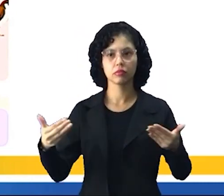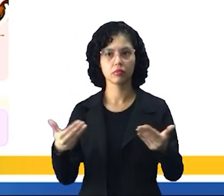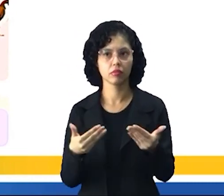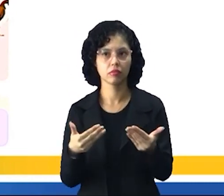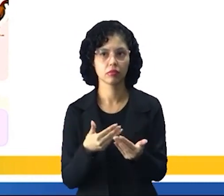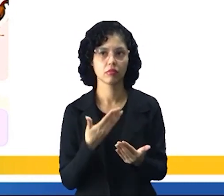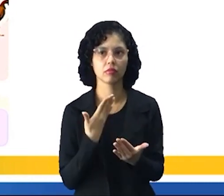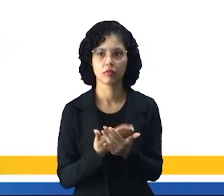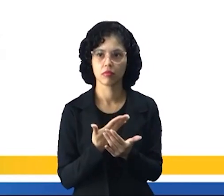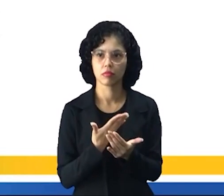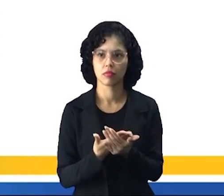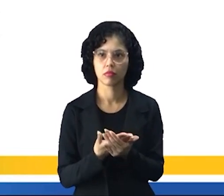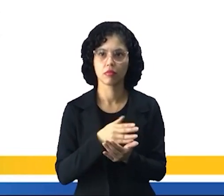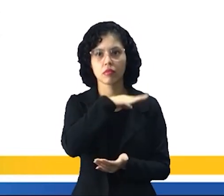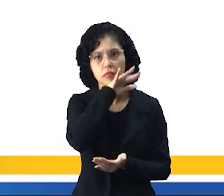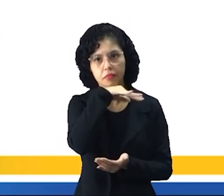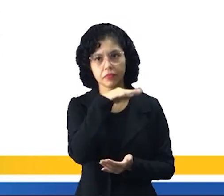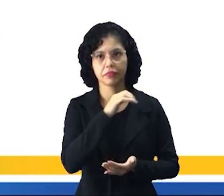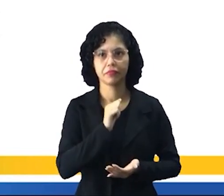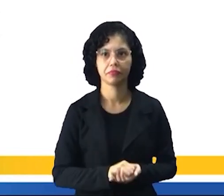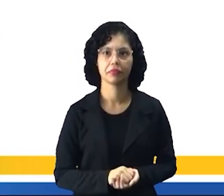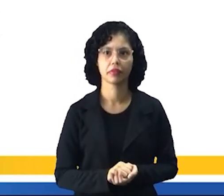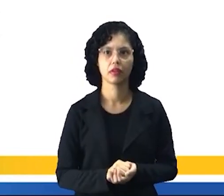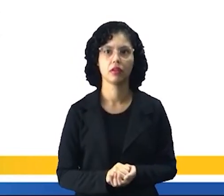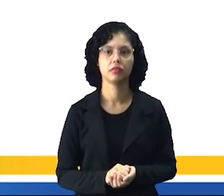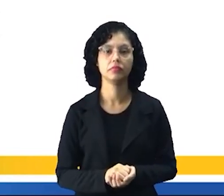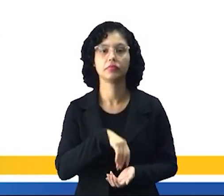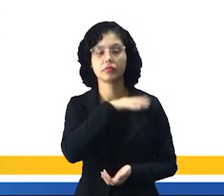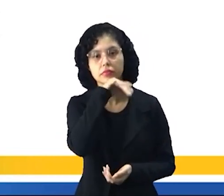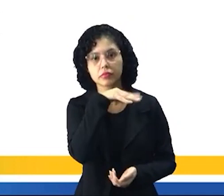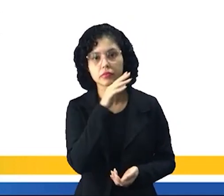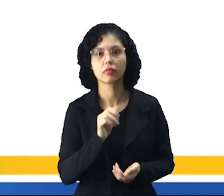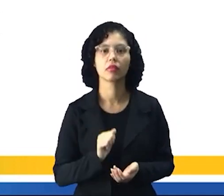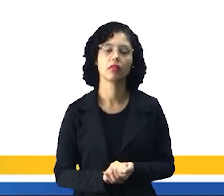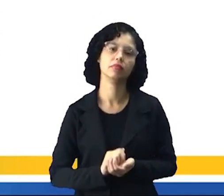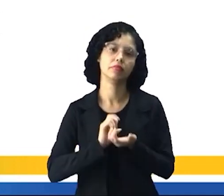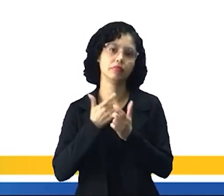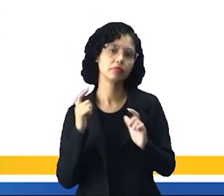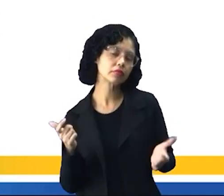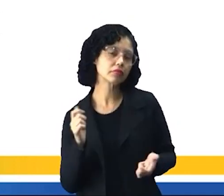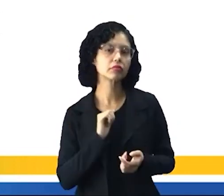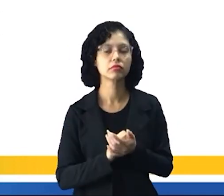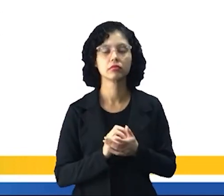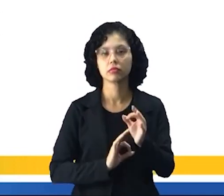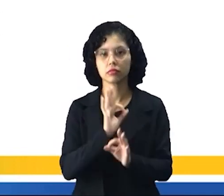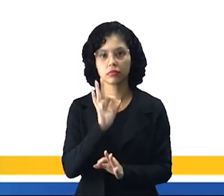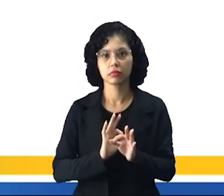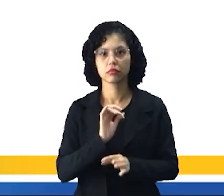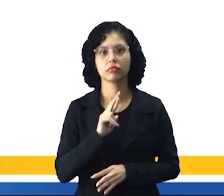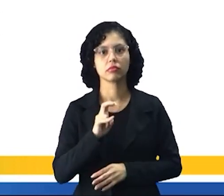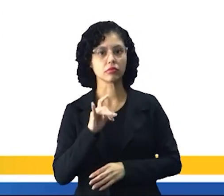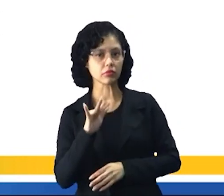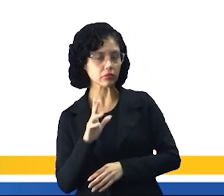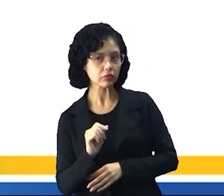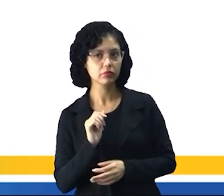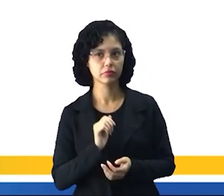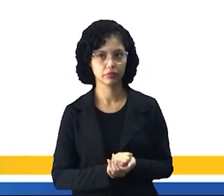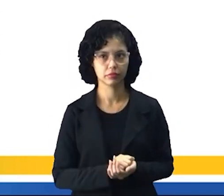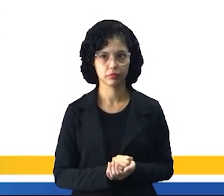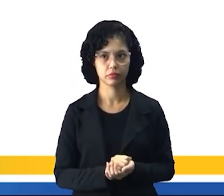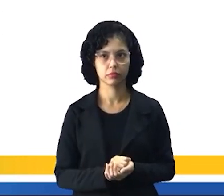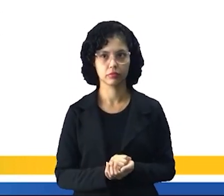vamos estudar os reinos dos animais. Os animais, em sua maioria, são organismos, em sua maioria